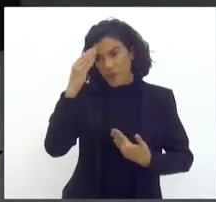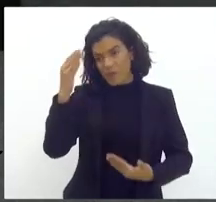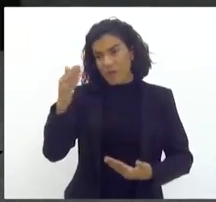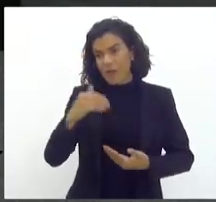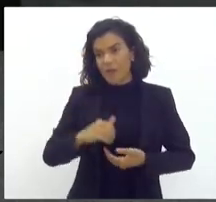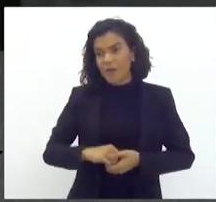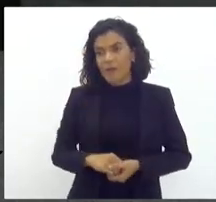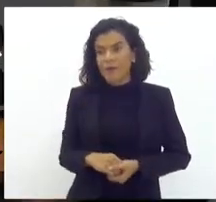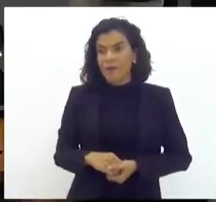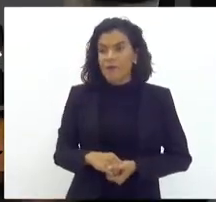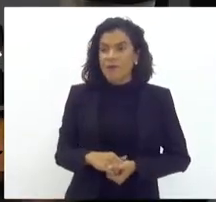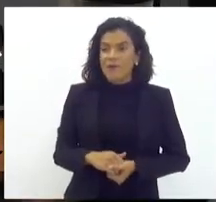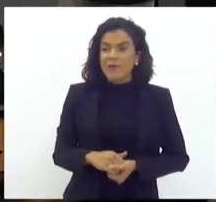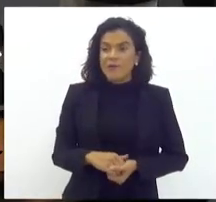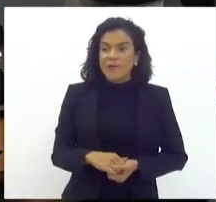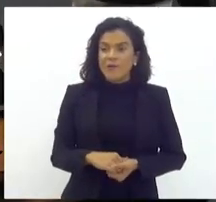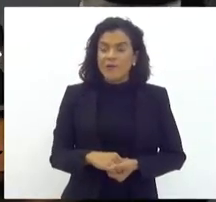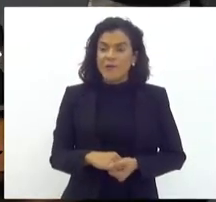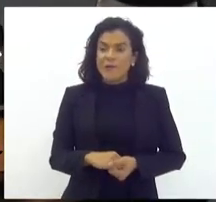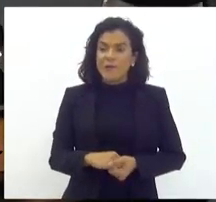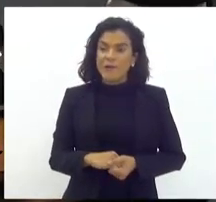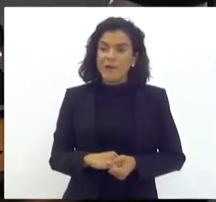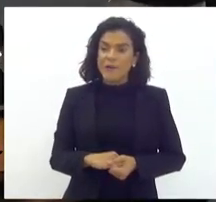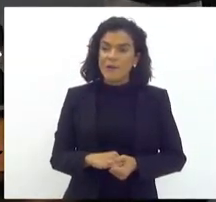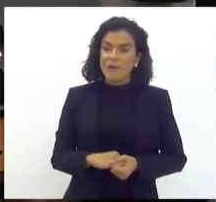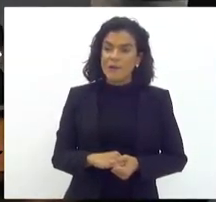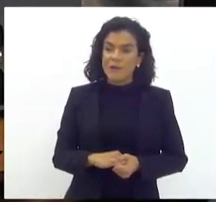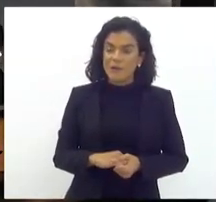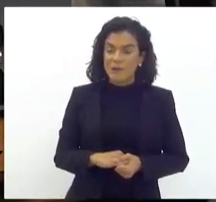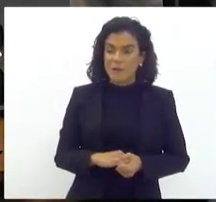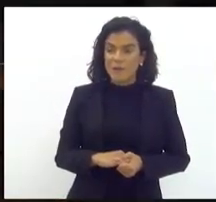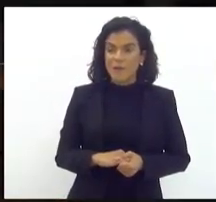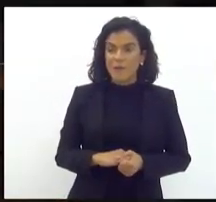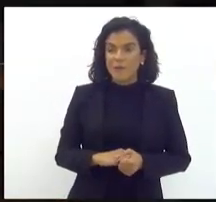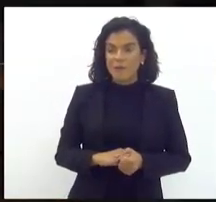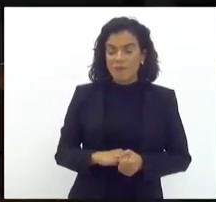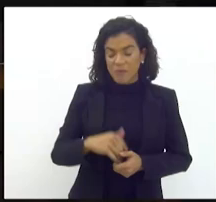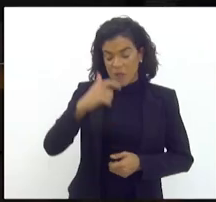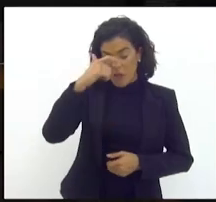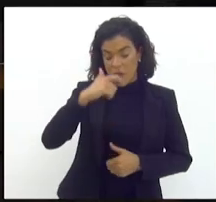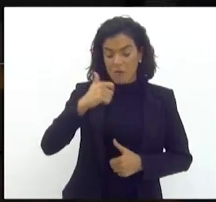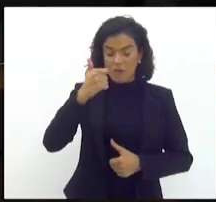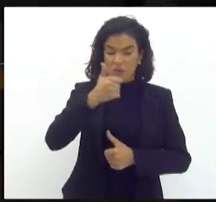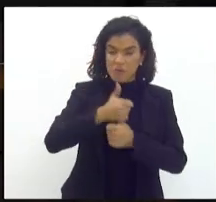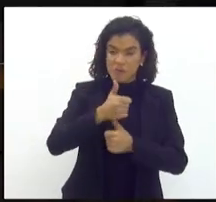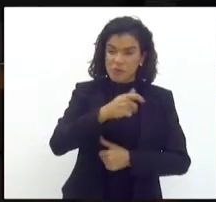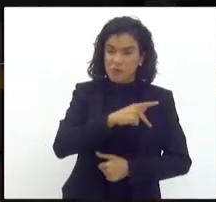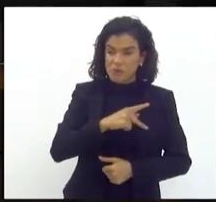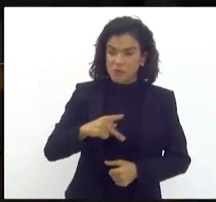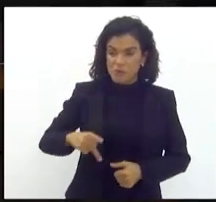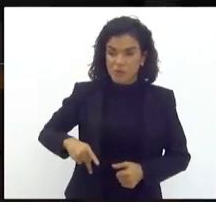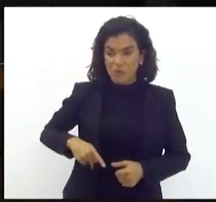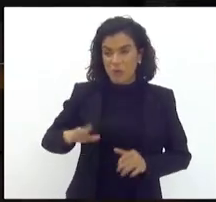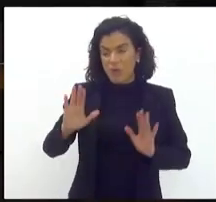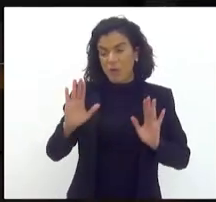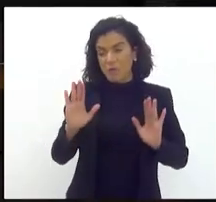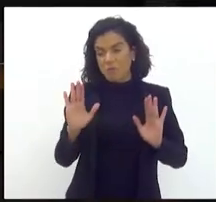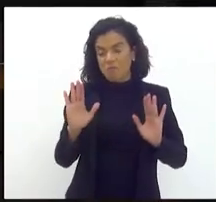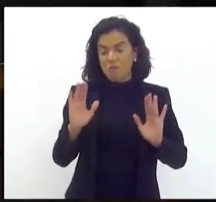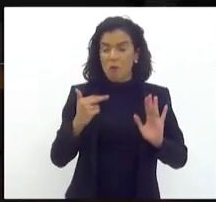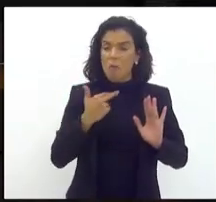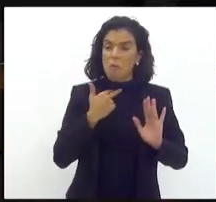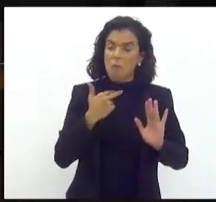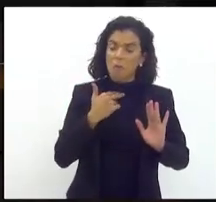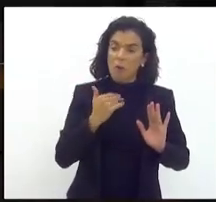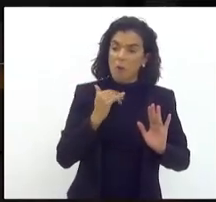senhor presidente Ok na medida que eu tô na presidência não me compete fazer o uso